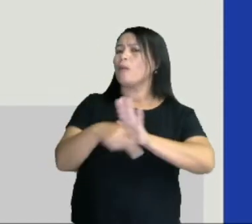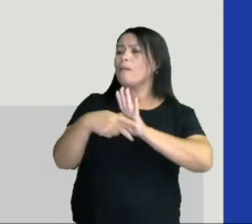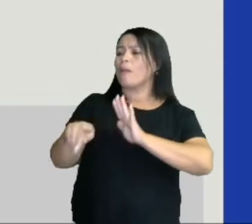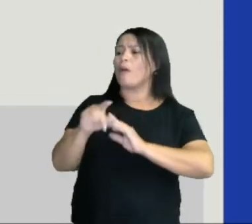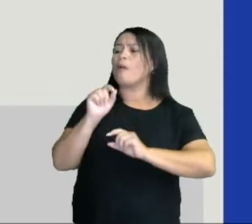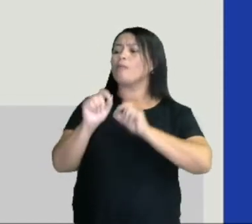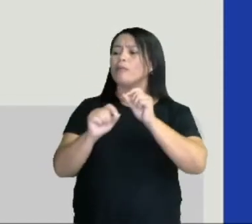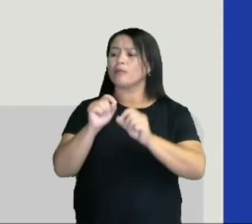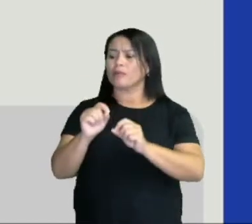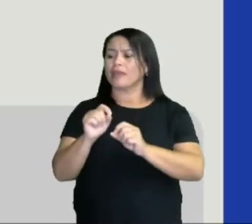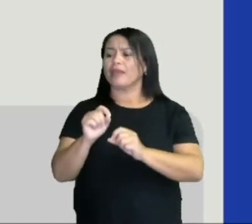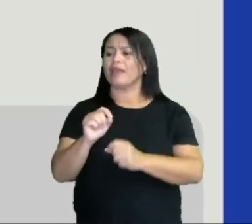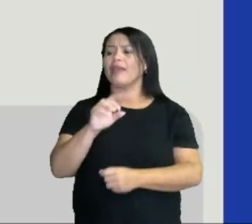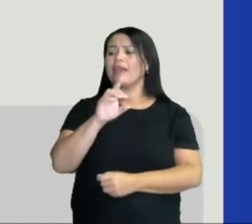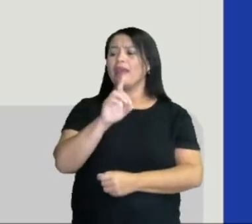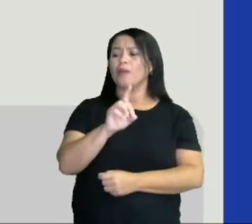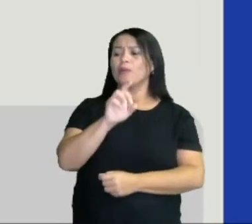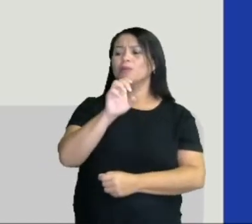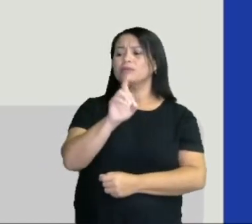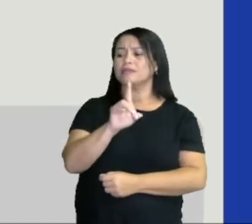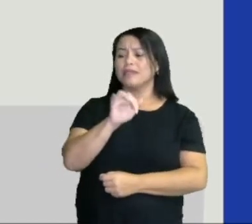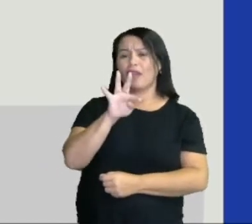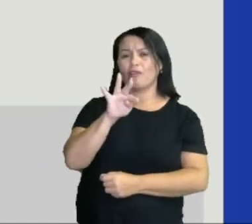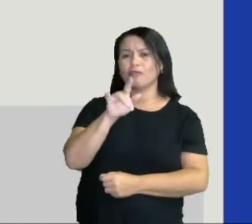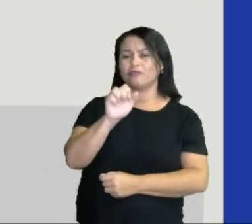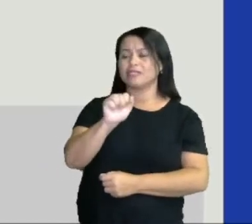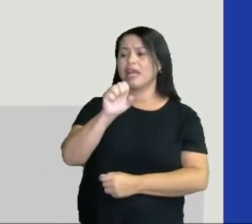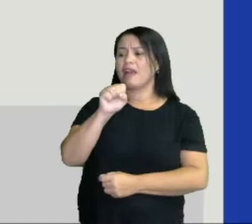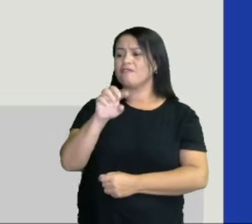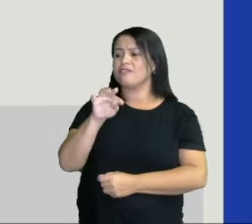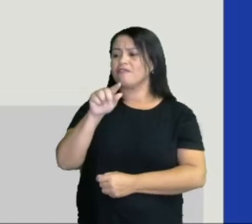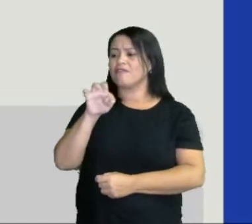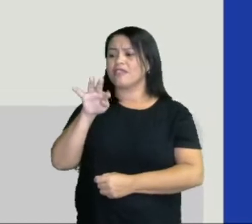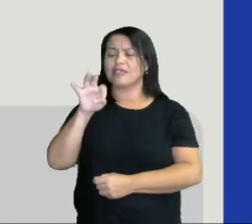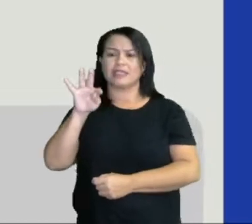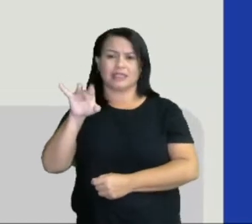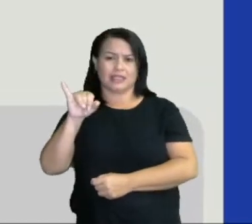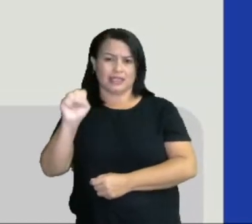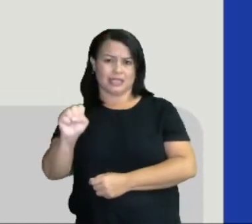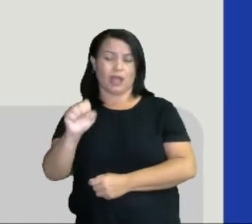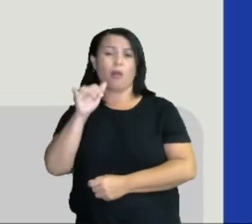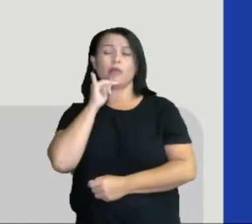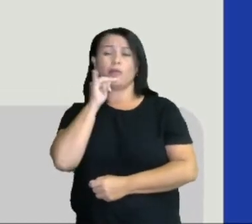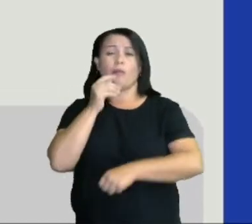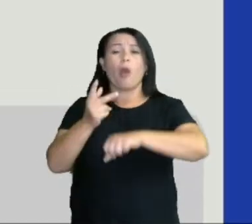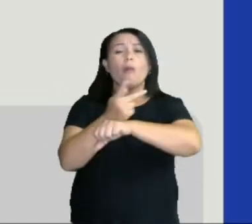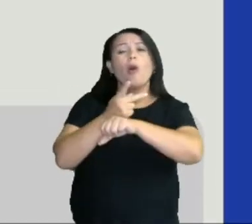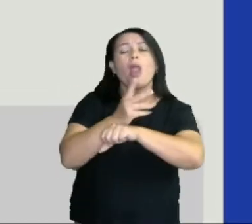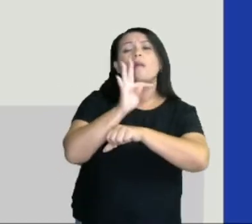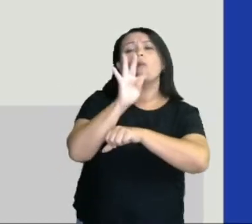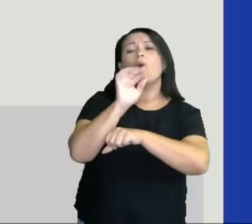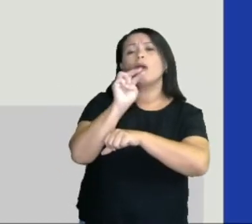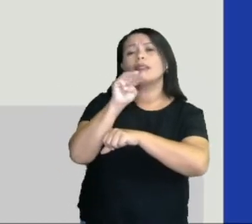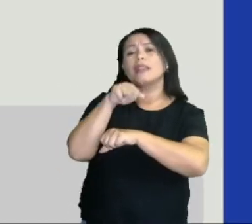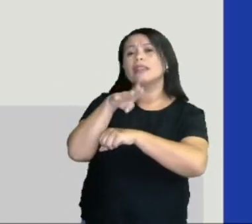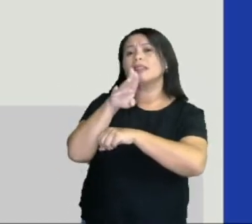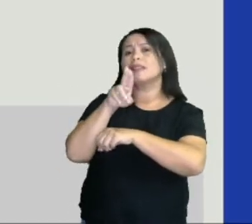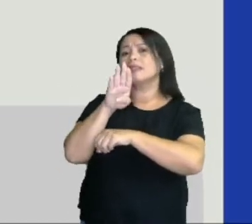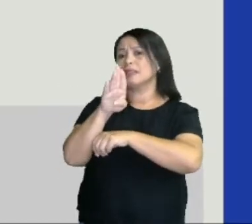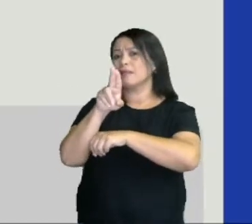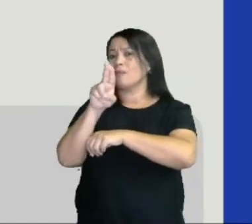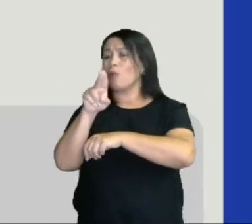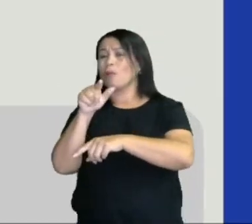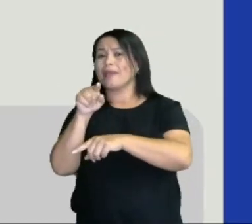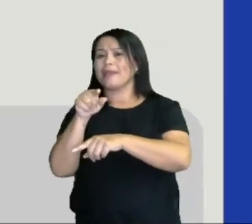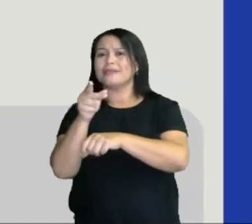o Didelphis albiventris. Então, onde você procurar Portimbu pode não encontrar em todo lugar,